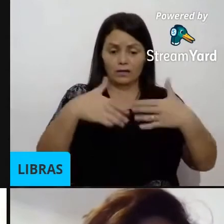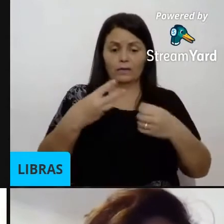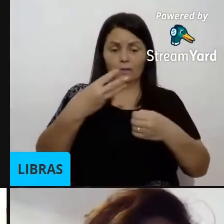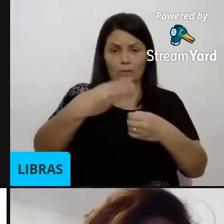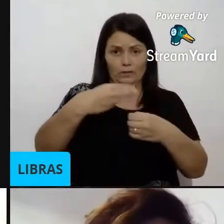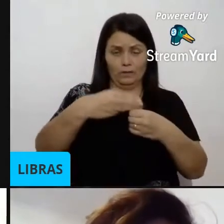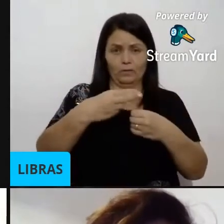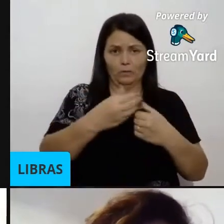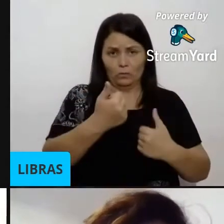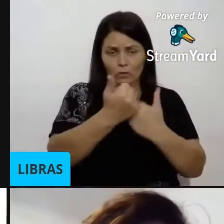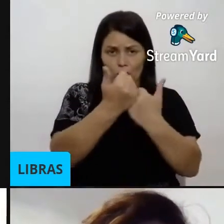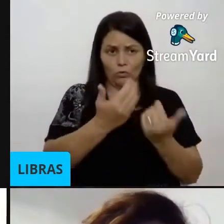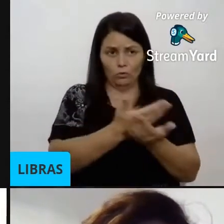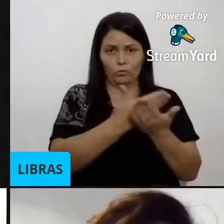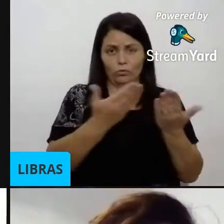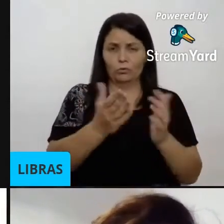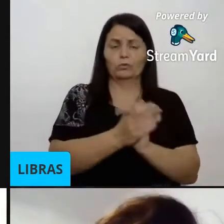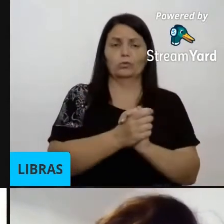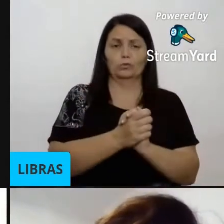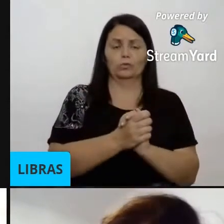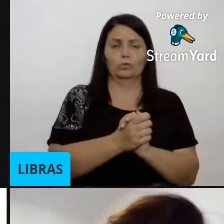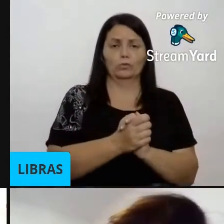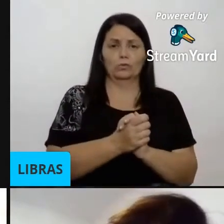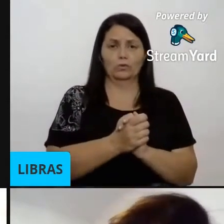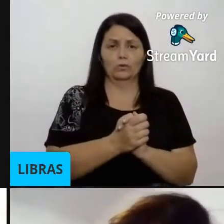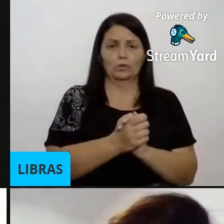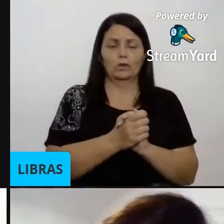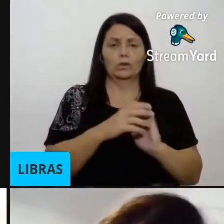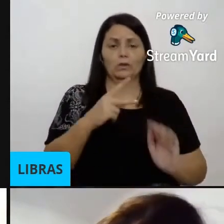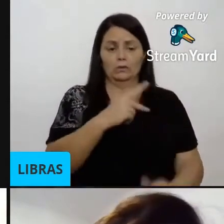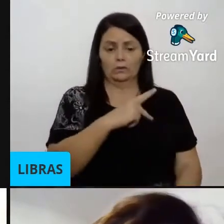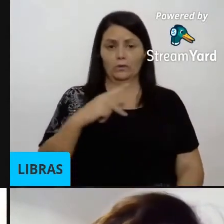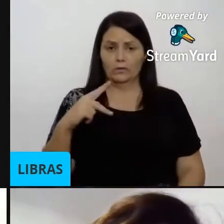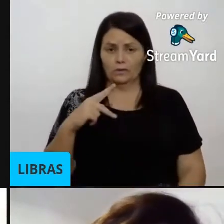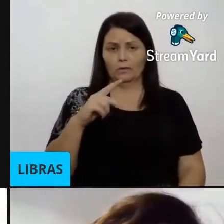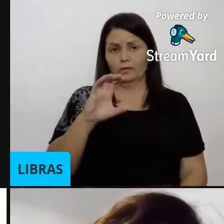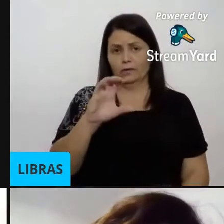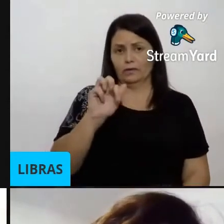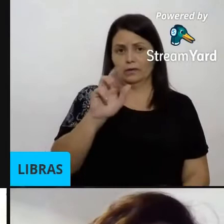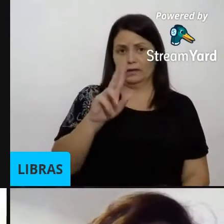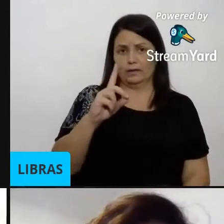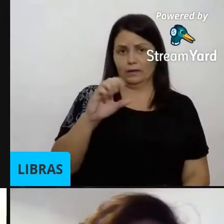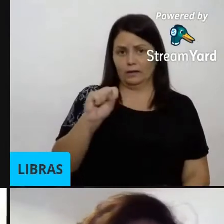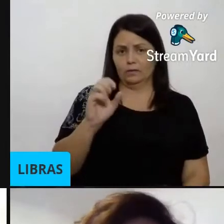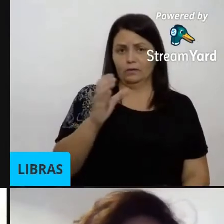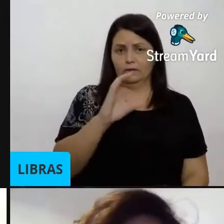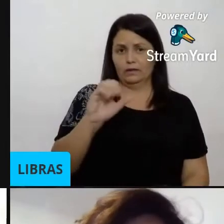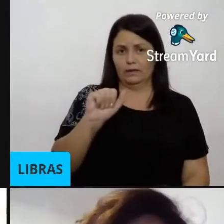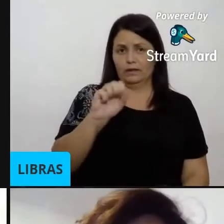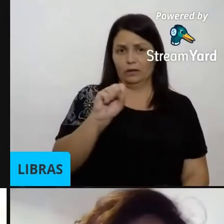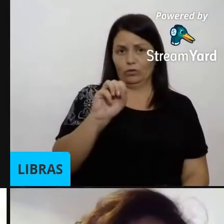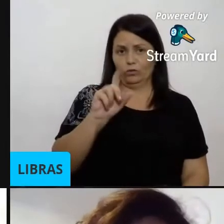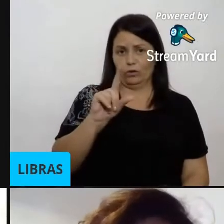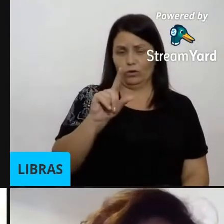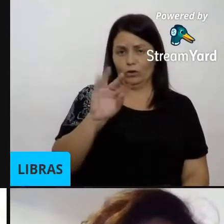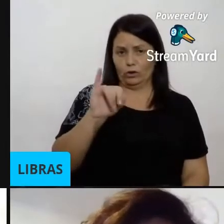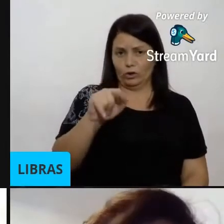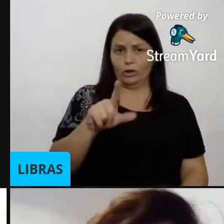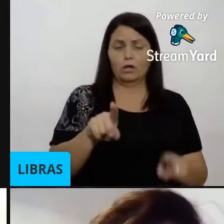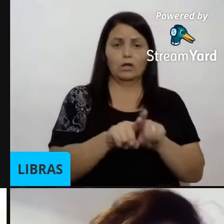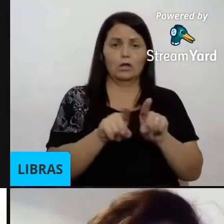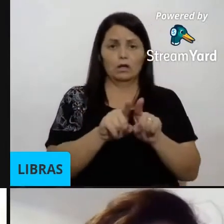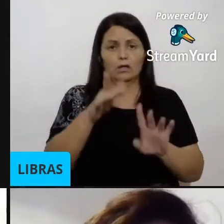também que nos ajudou, em nome do seu presidente, do senhor Carlos Casotti. Agradecer ao pessoal